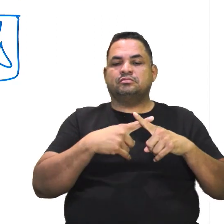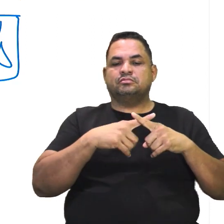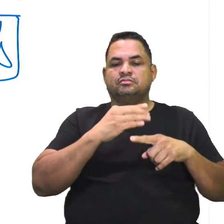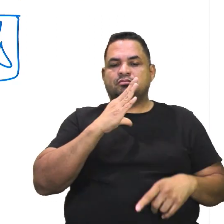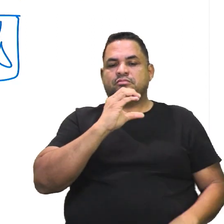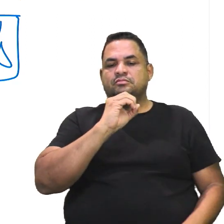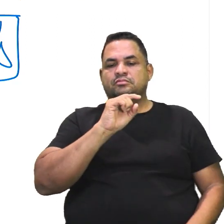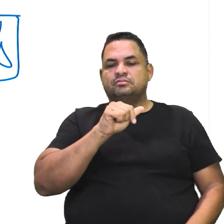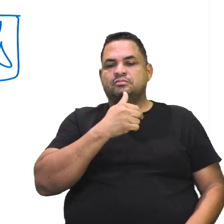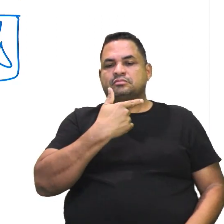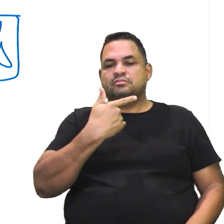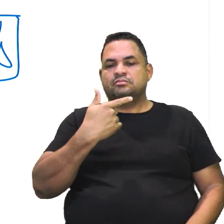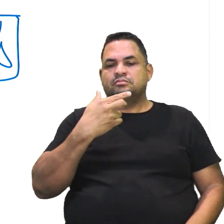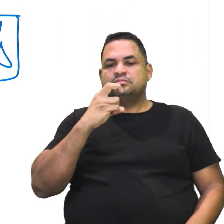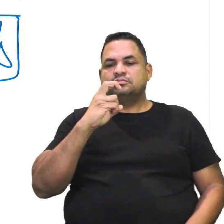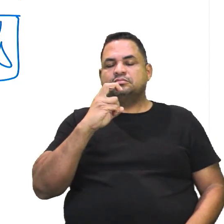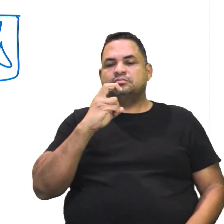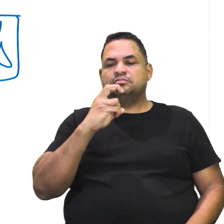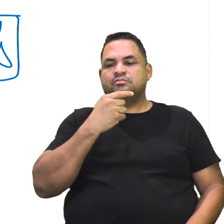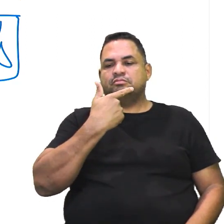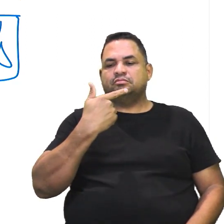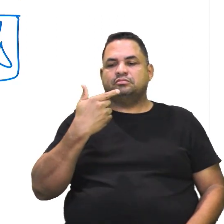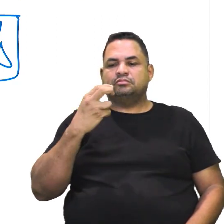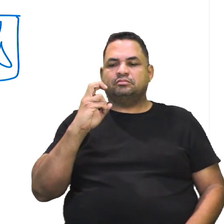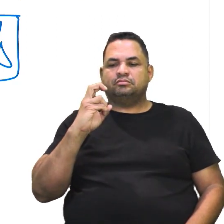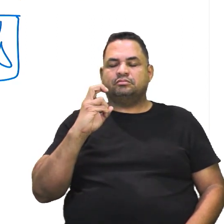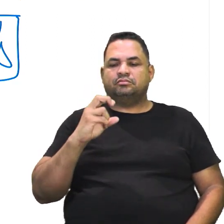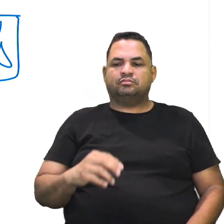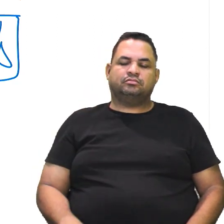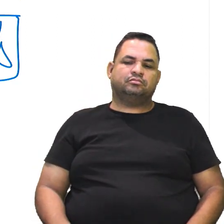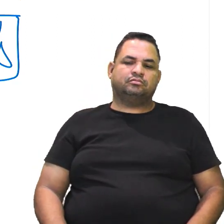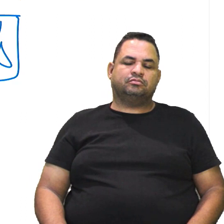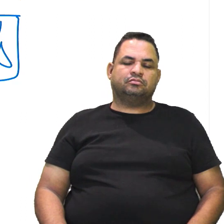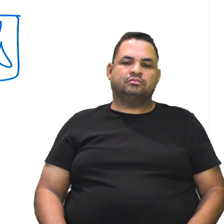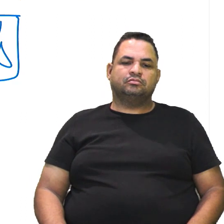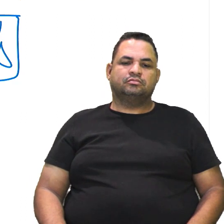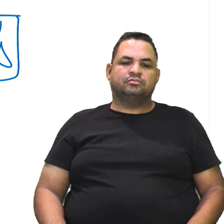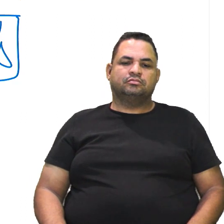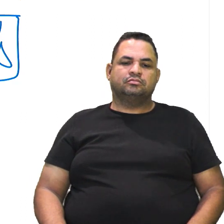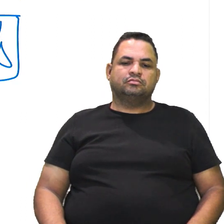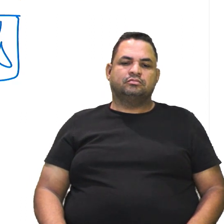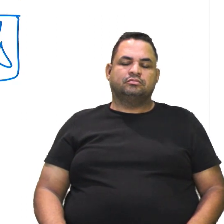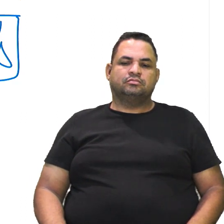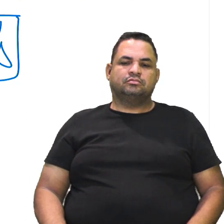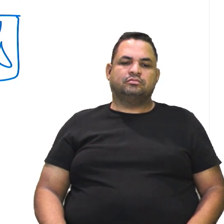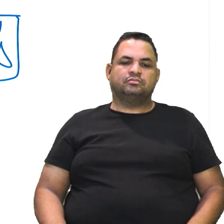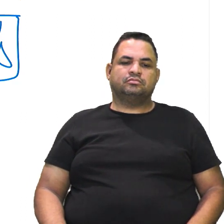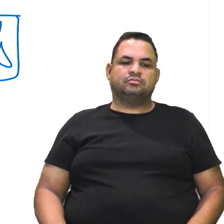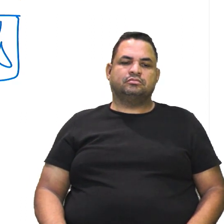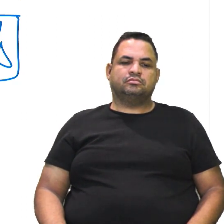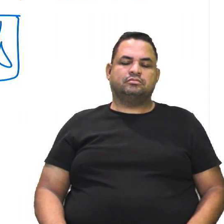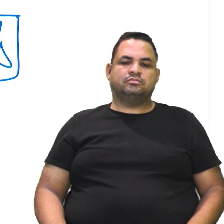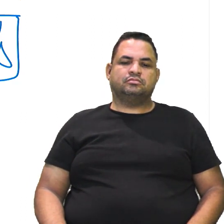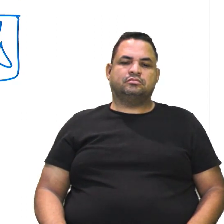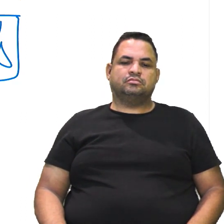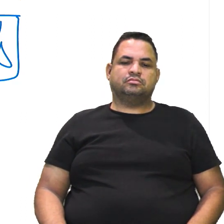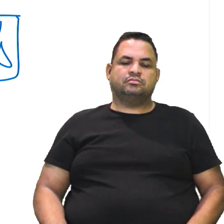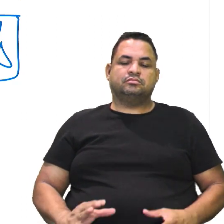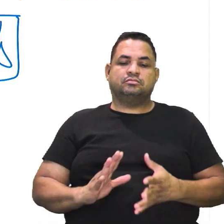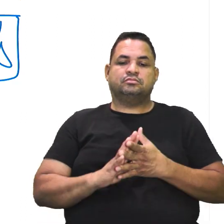por 0,25. Multiplicar por 0,25, né? Isso mesmo. Isso vai